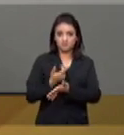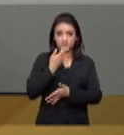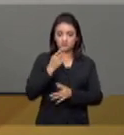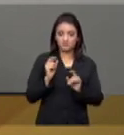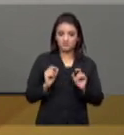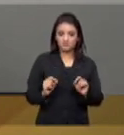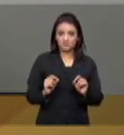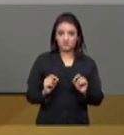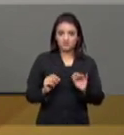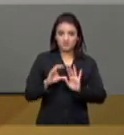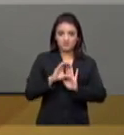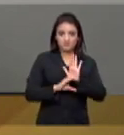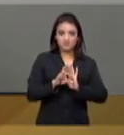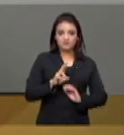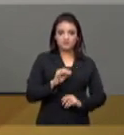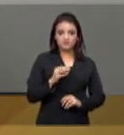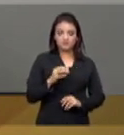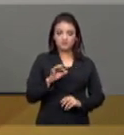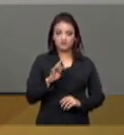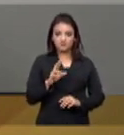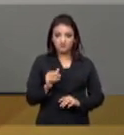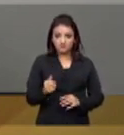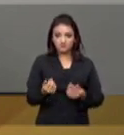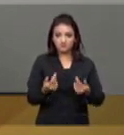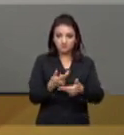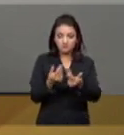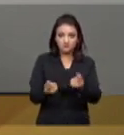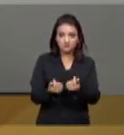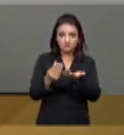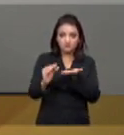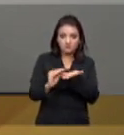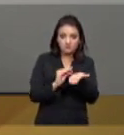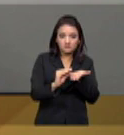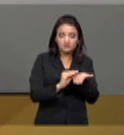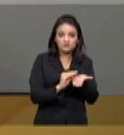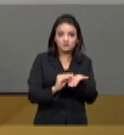de receita aqueles recebimentos,